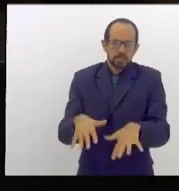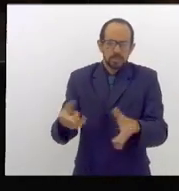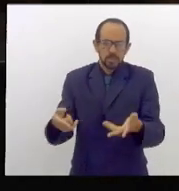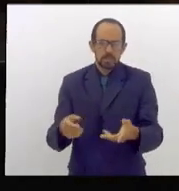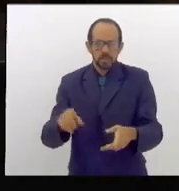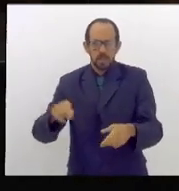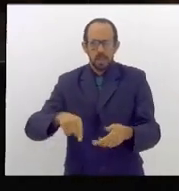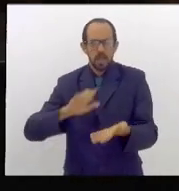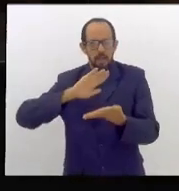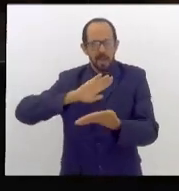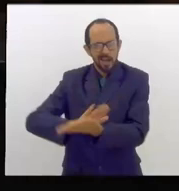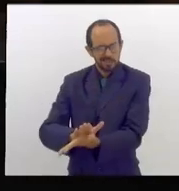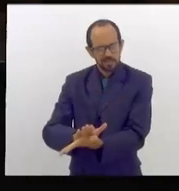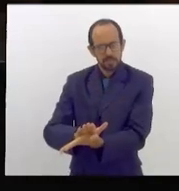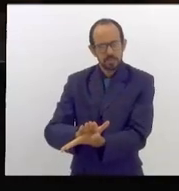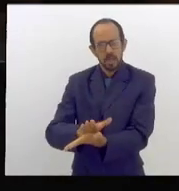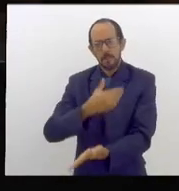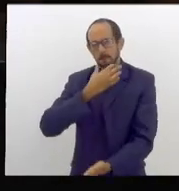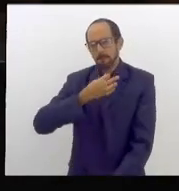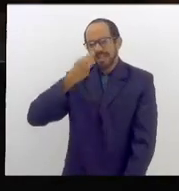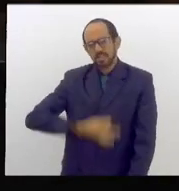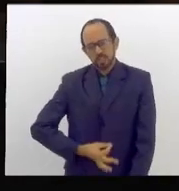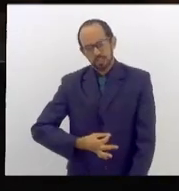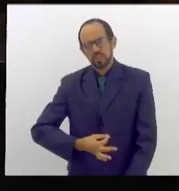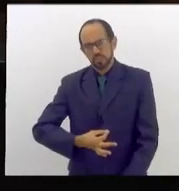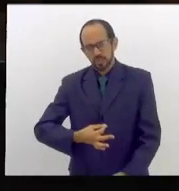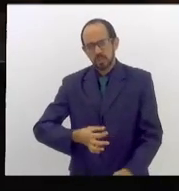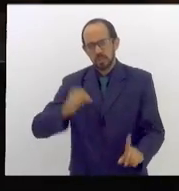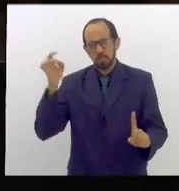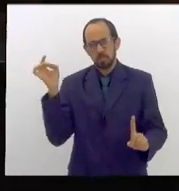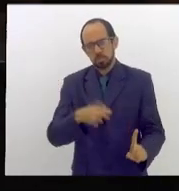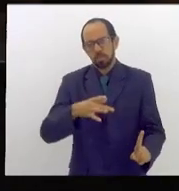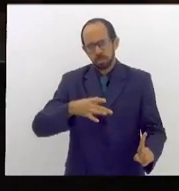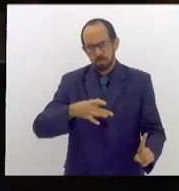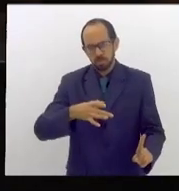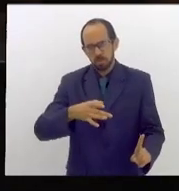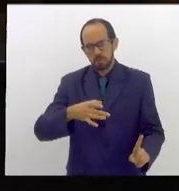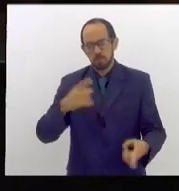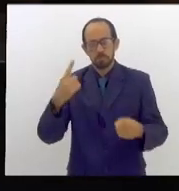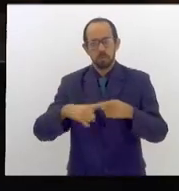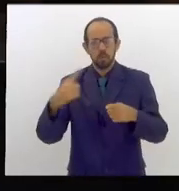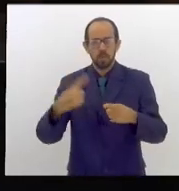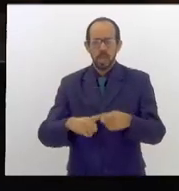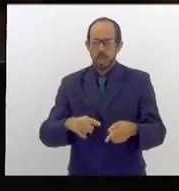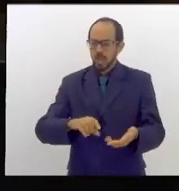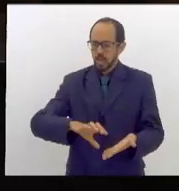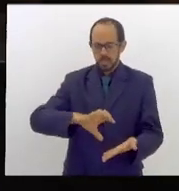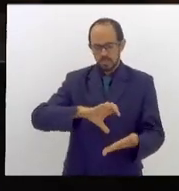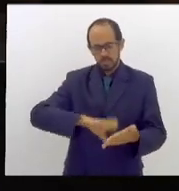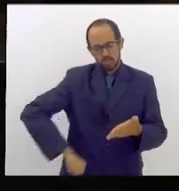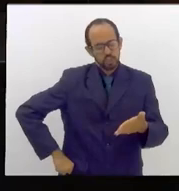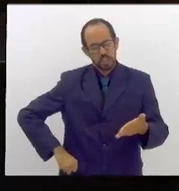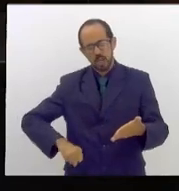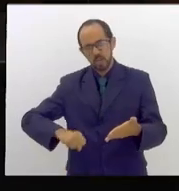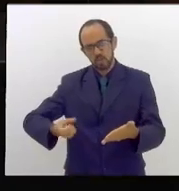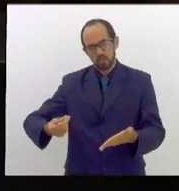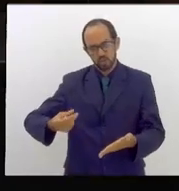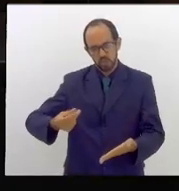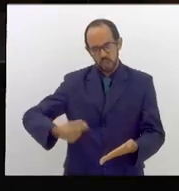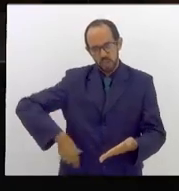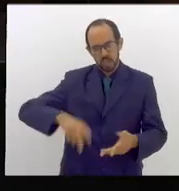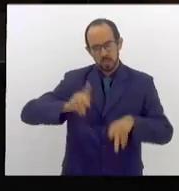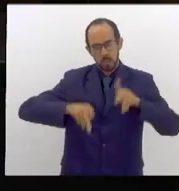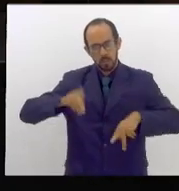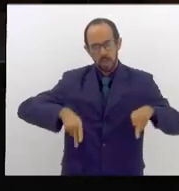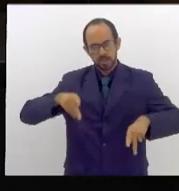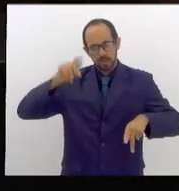racista machista e misógino Porque tirar recursos exatamente da população negra da